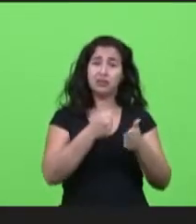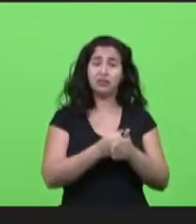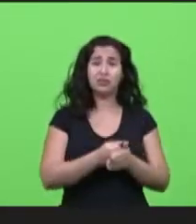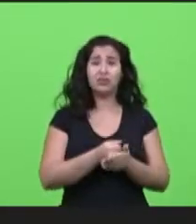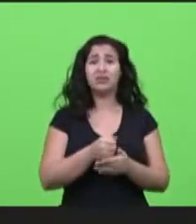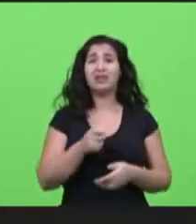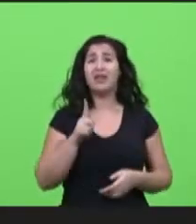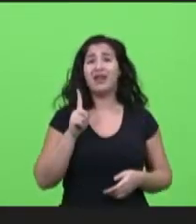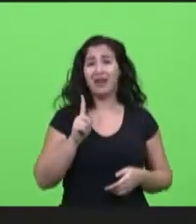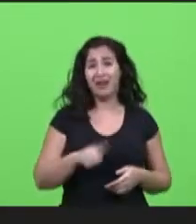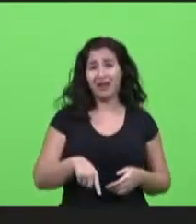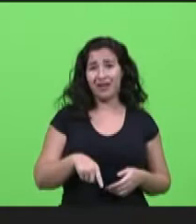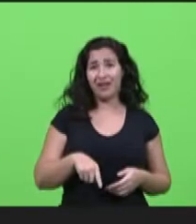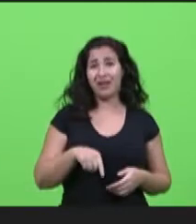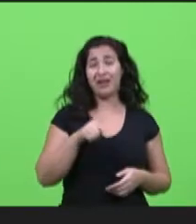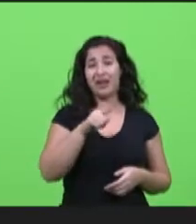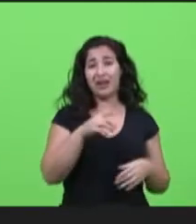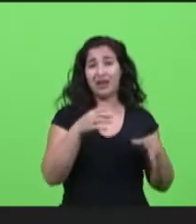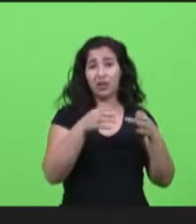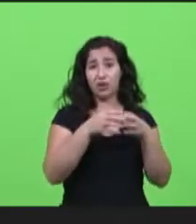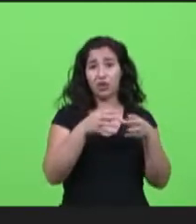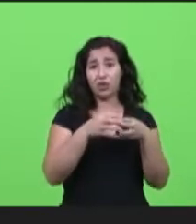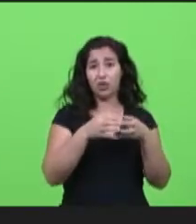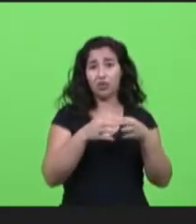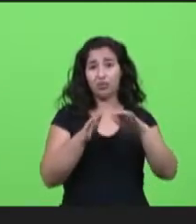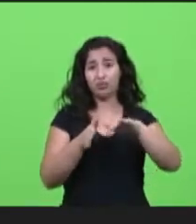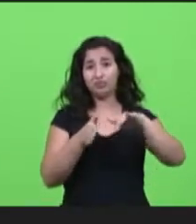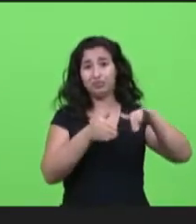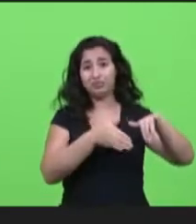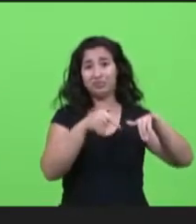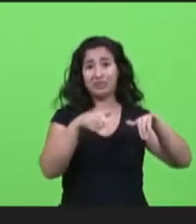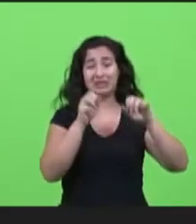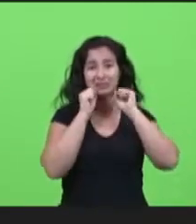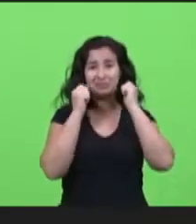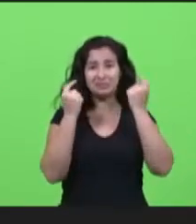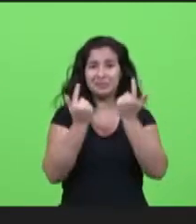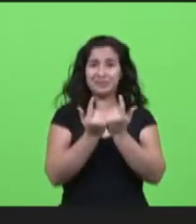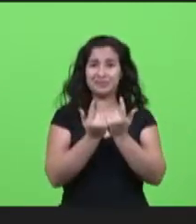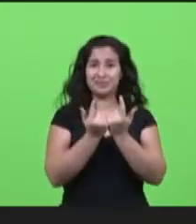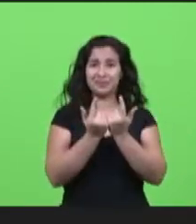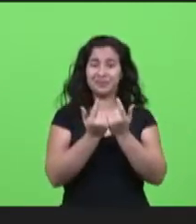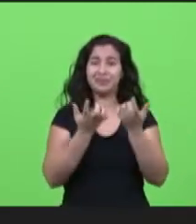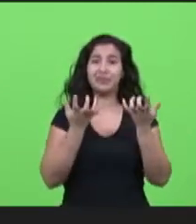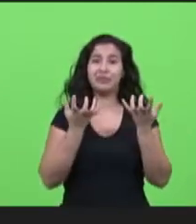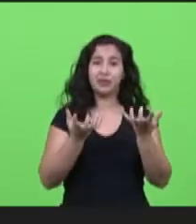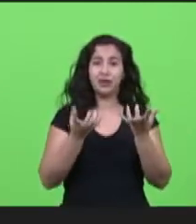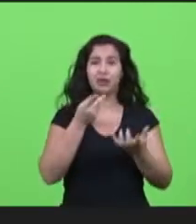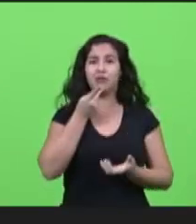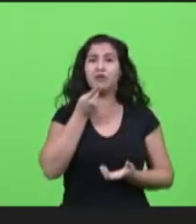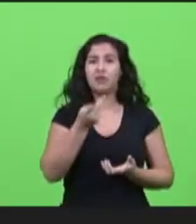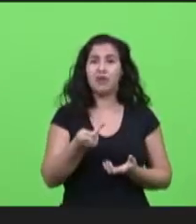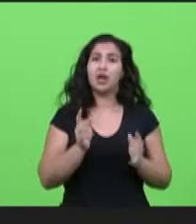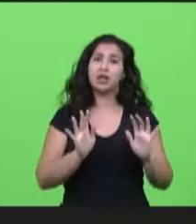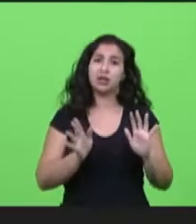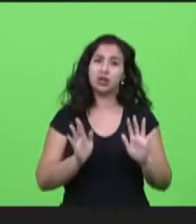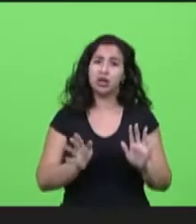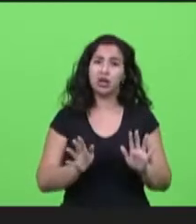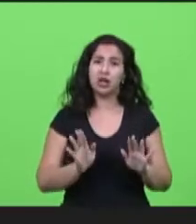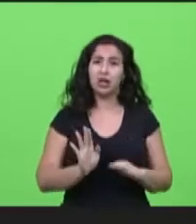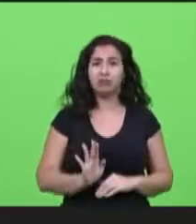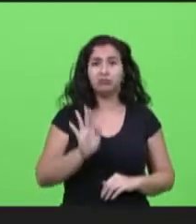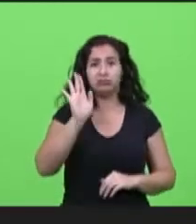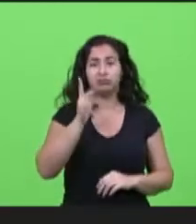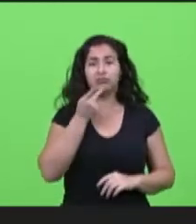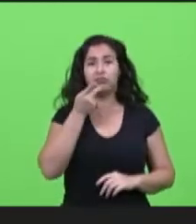área desportiva ficou de lado na Assembleia. Eu quero também dizer que, já comentei isso rapidamente